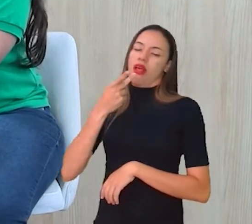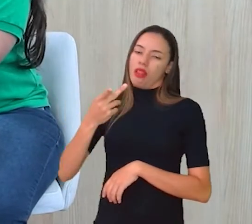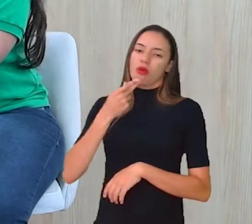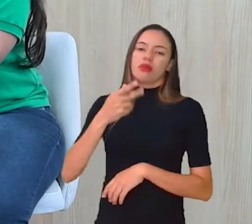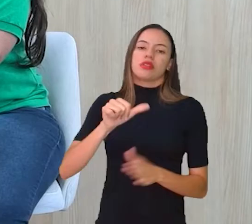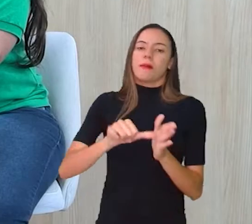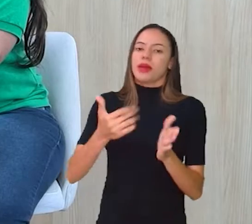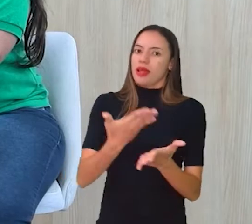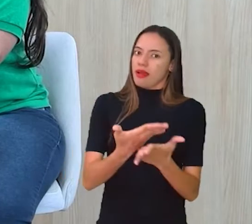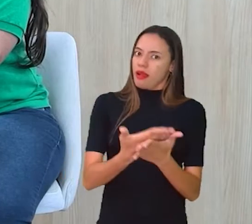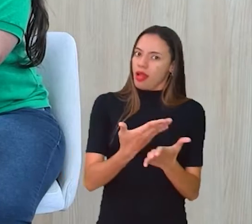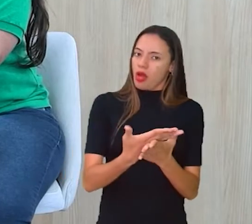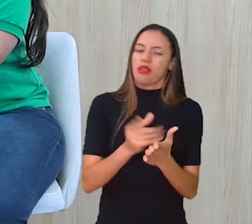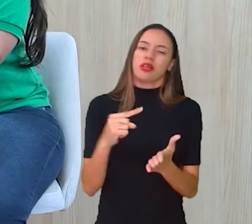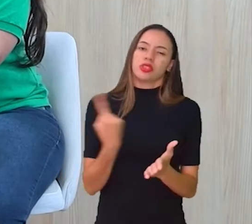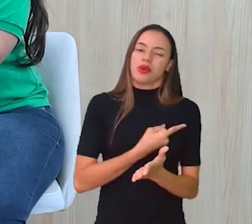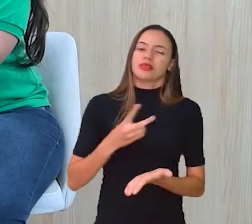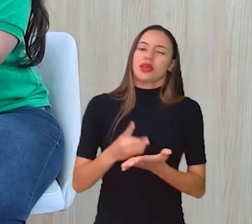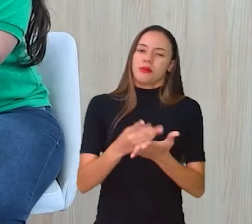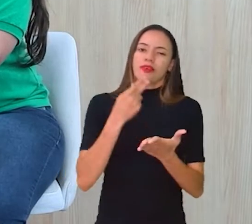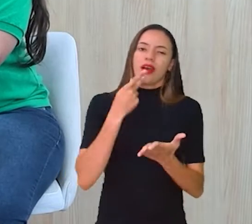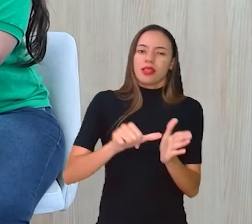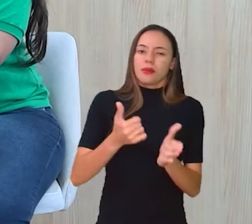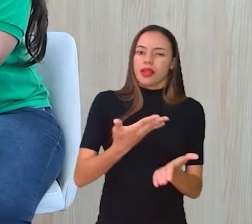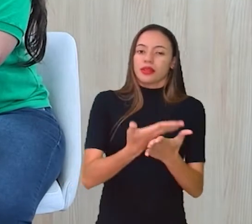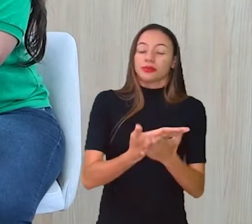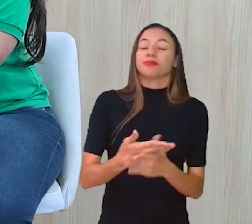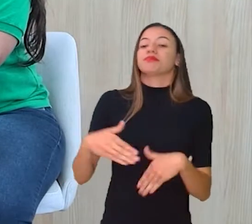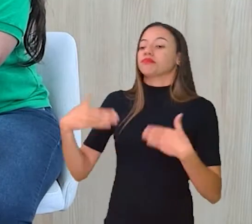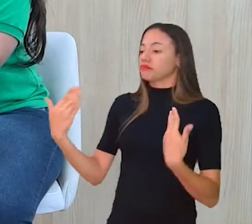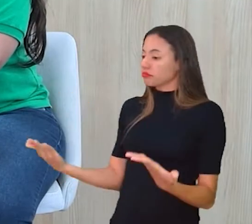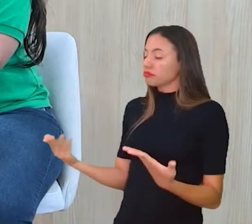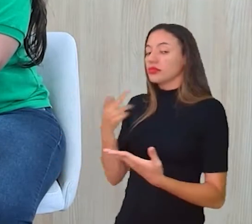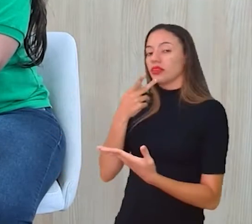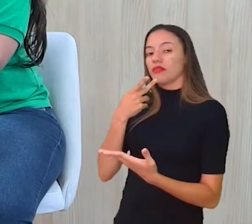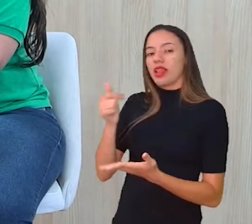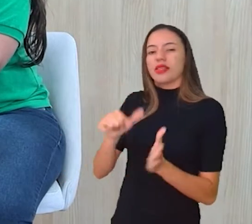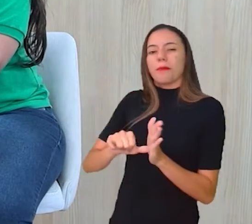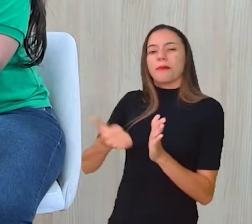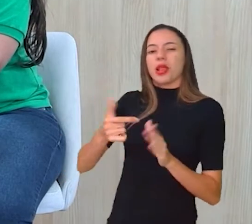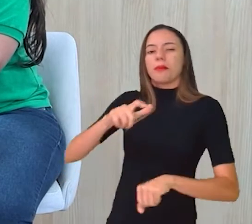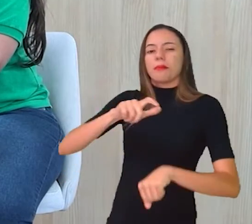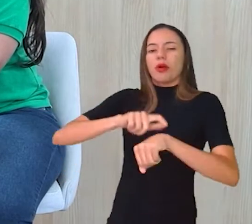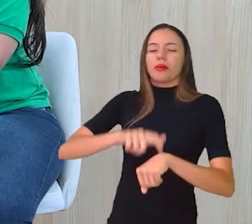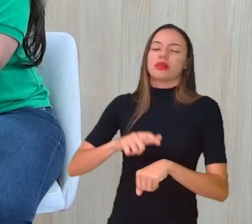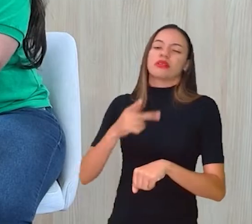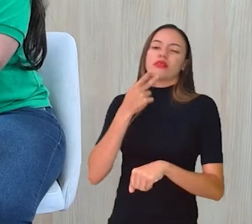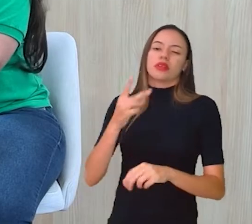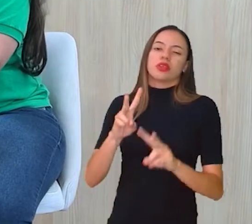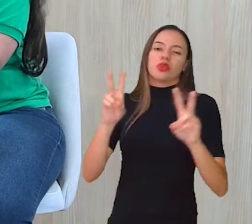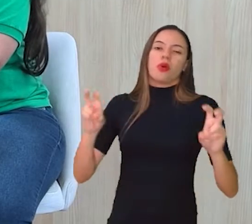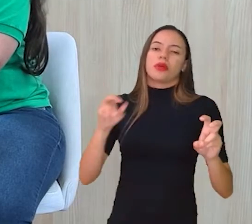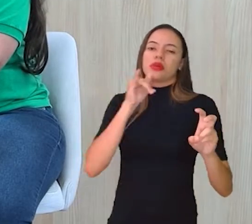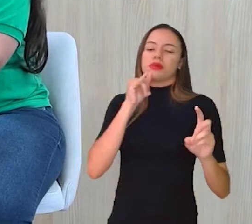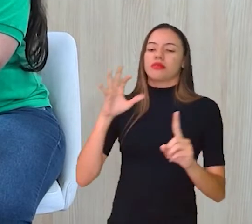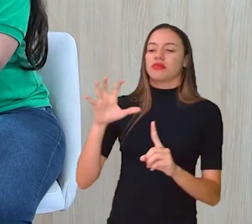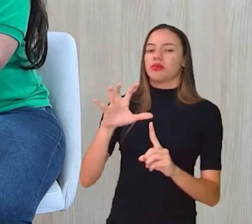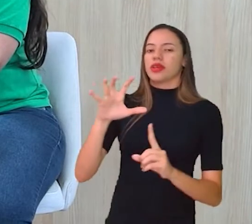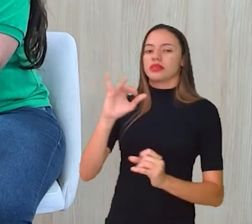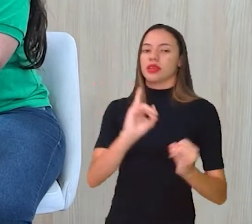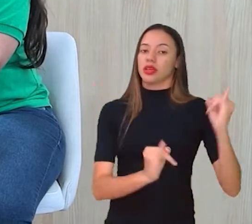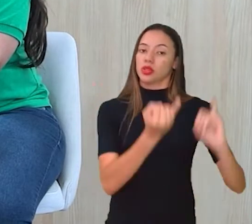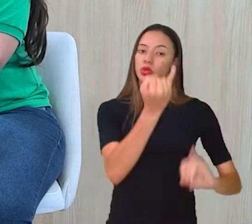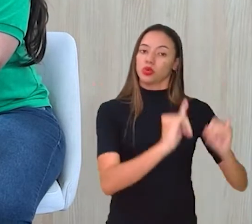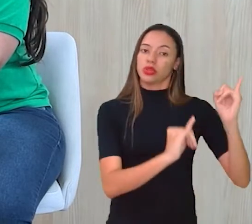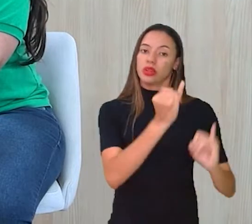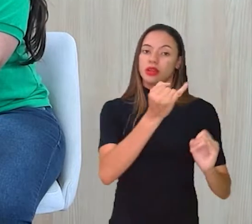Exatamente, né? Então, e para a gente fechar essa primeira parte aí, que a gente discutir um pouco dessa influência que a indústria tem